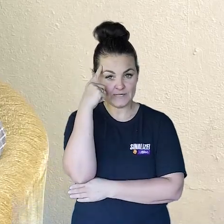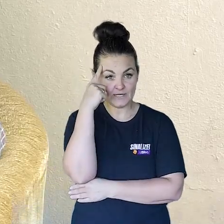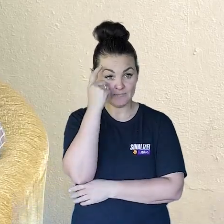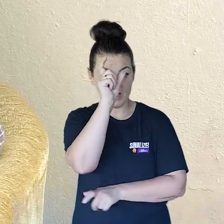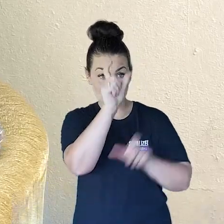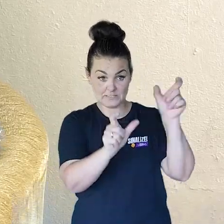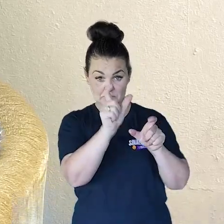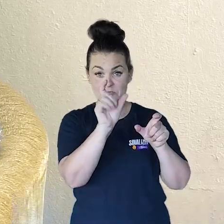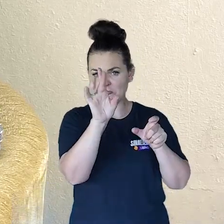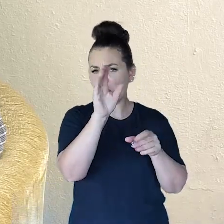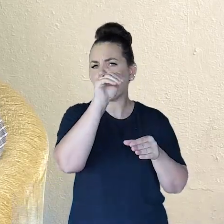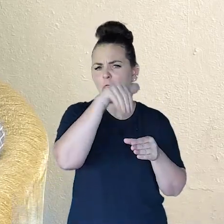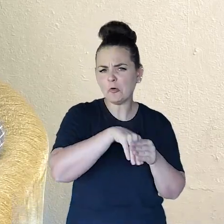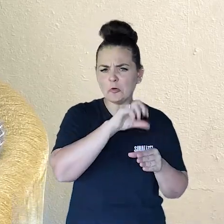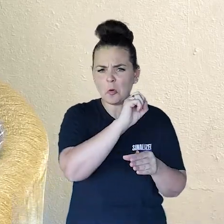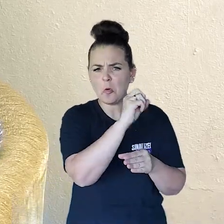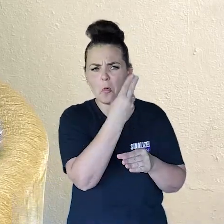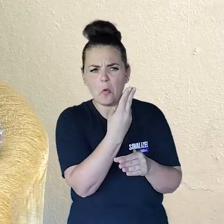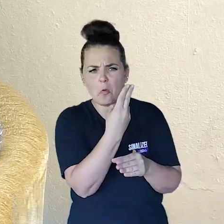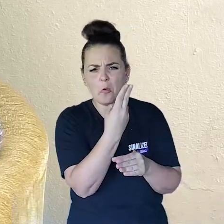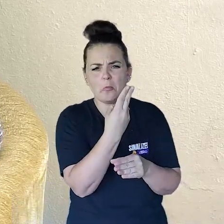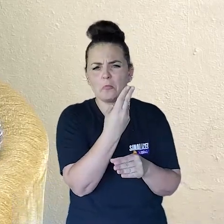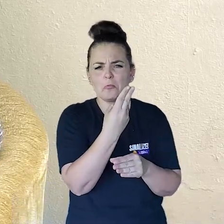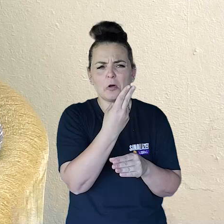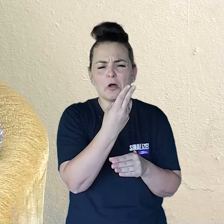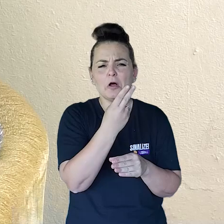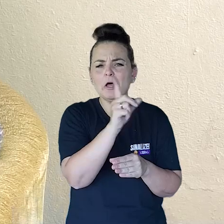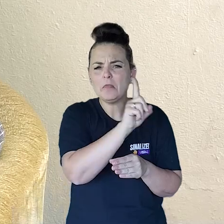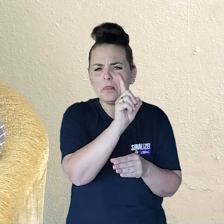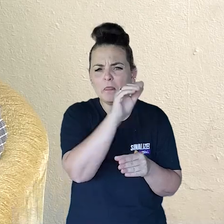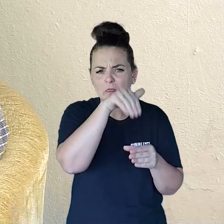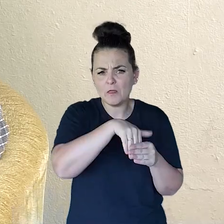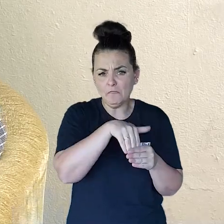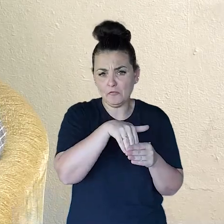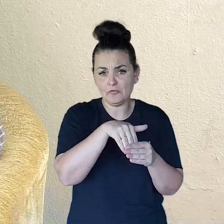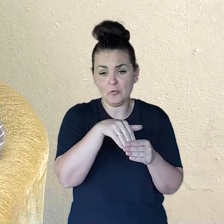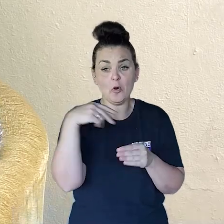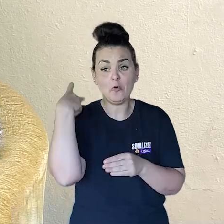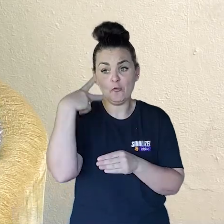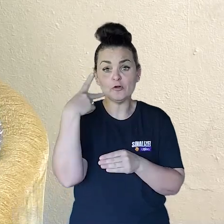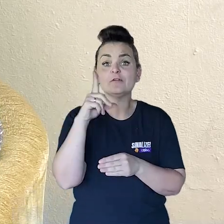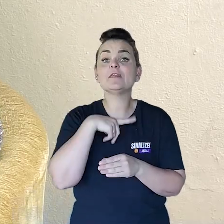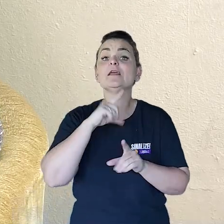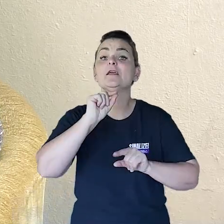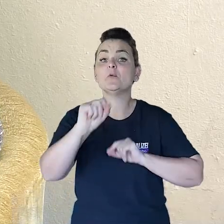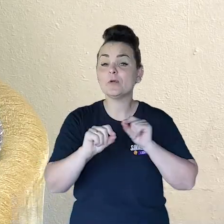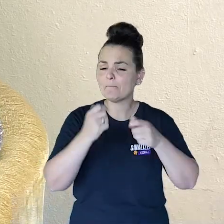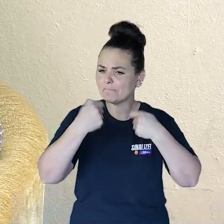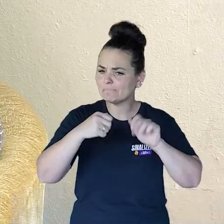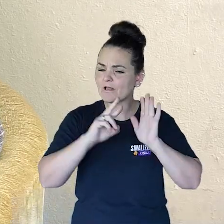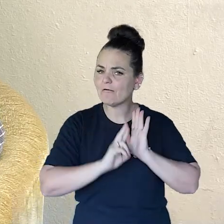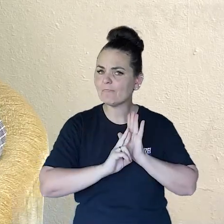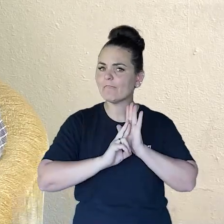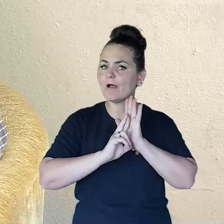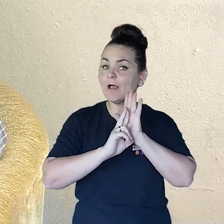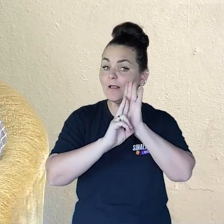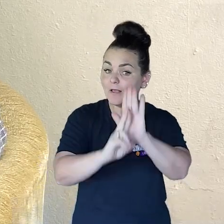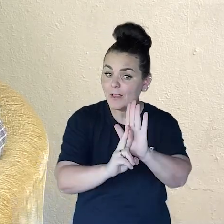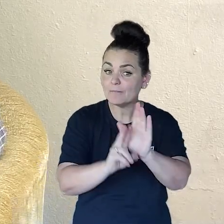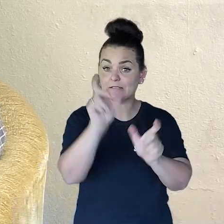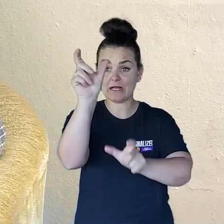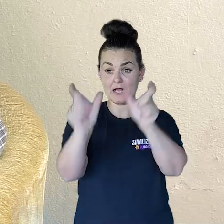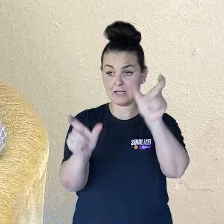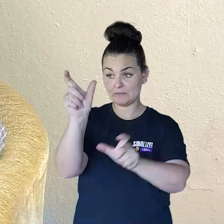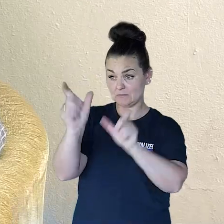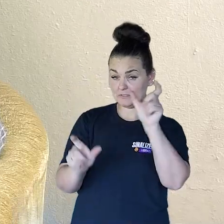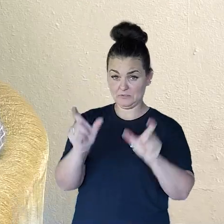nele ou não, ele está ali numa função pública, numa função de representante da comunidade, e,